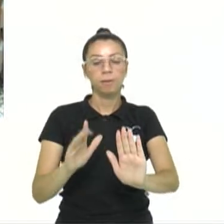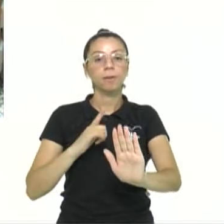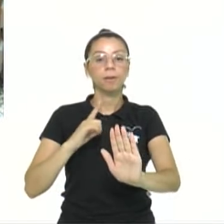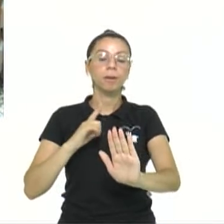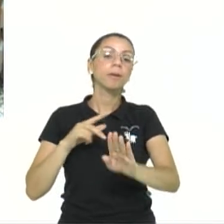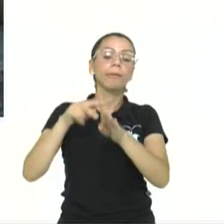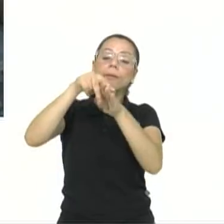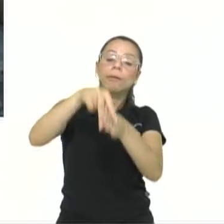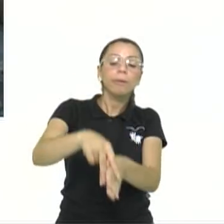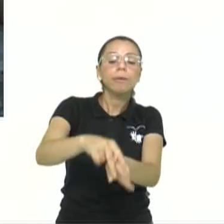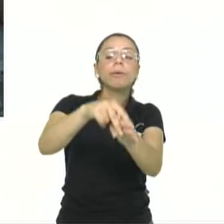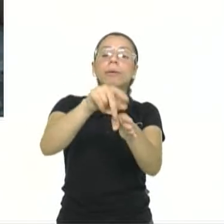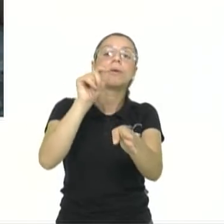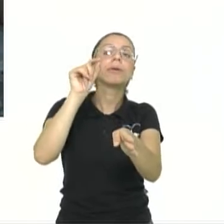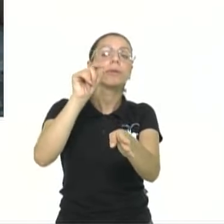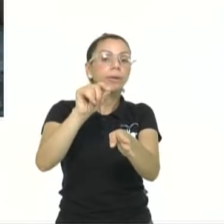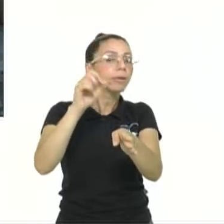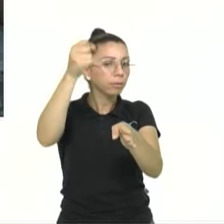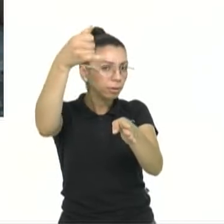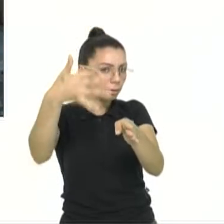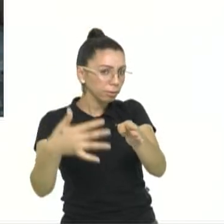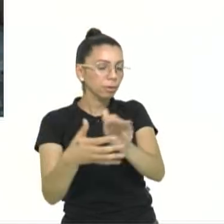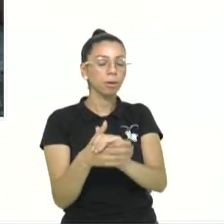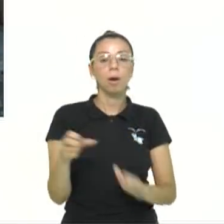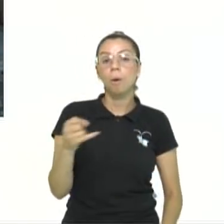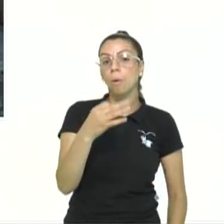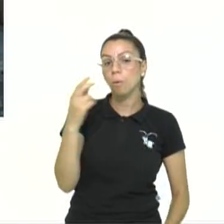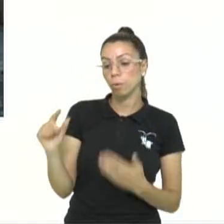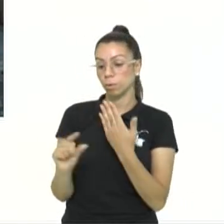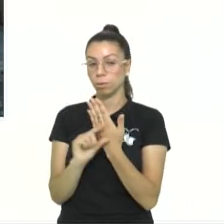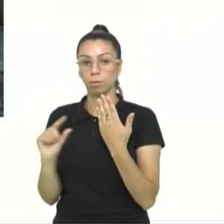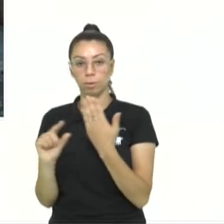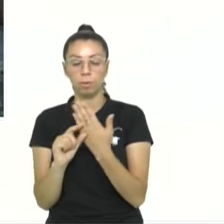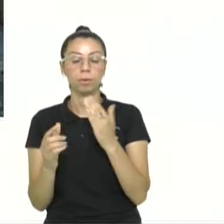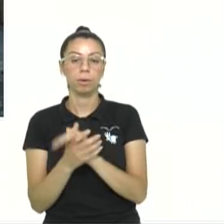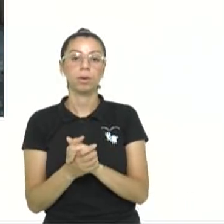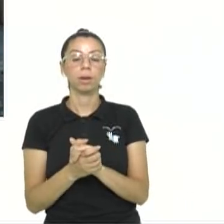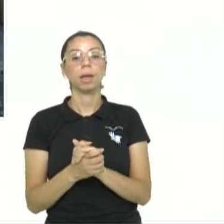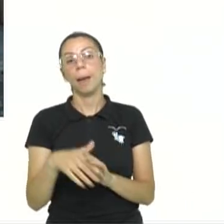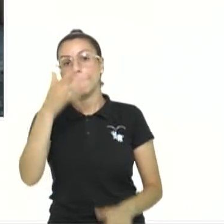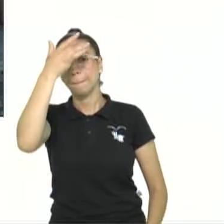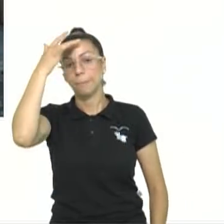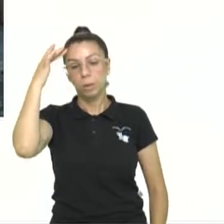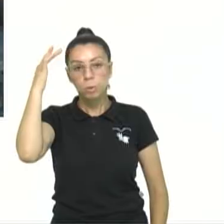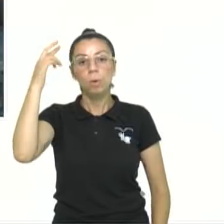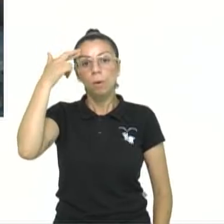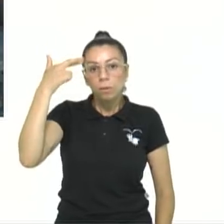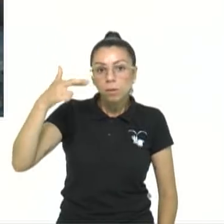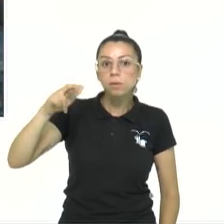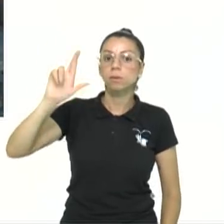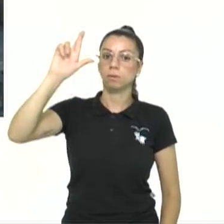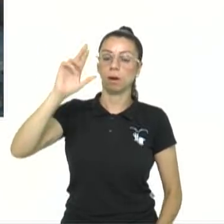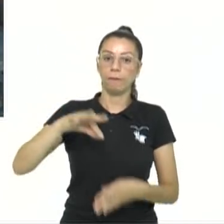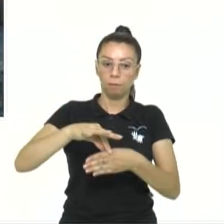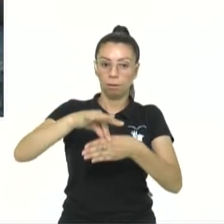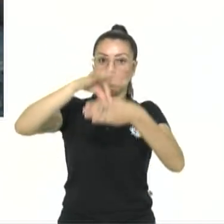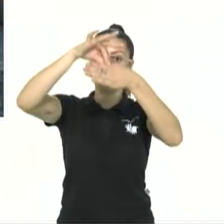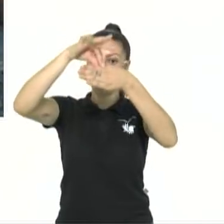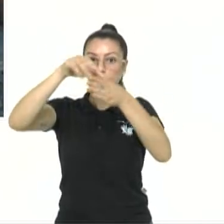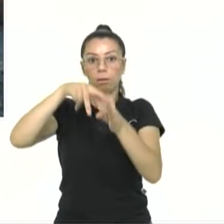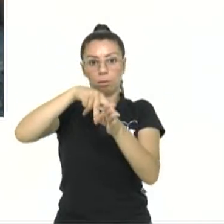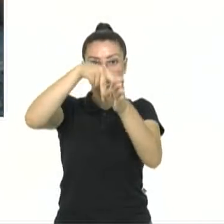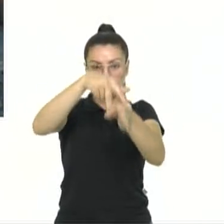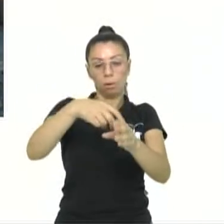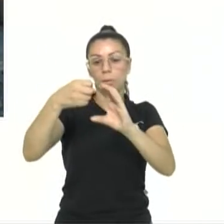era o tropeiro. Alguns autores dizem que era o dono da tropa, então ele tinha lá características, né,